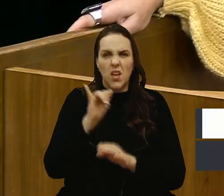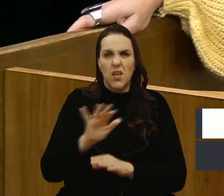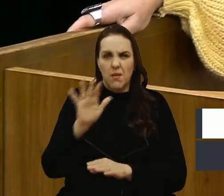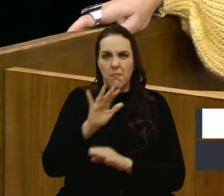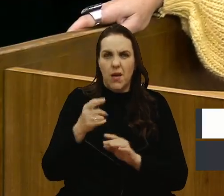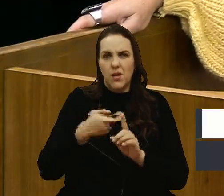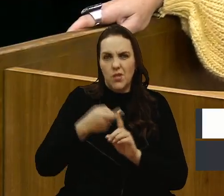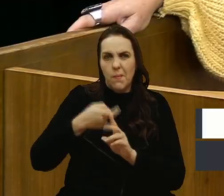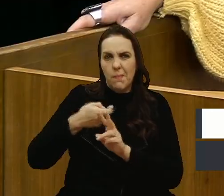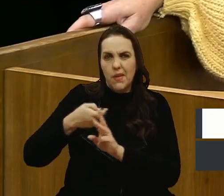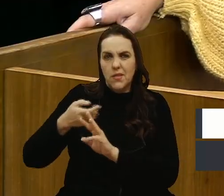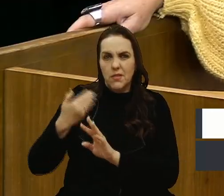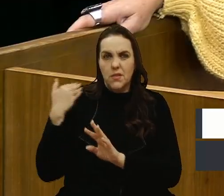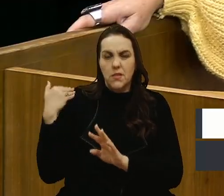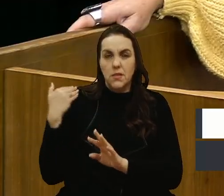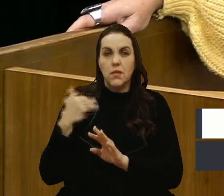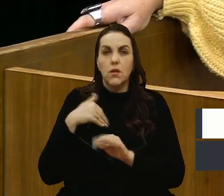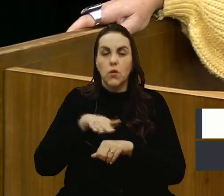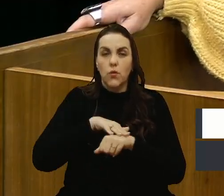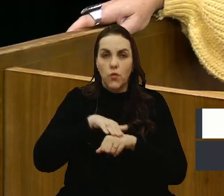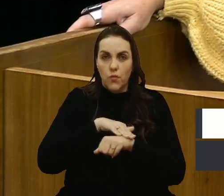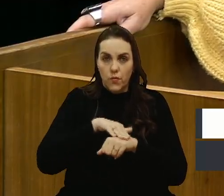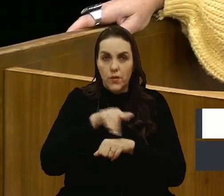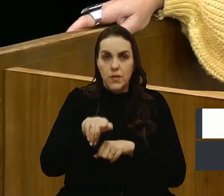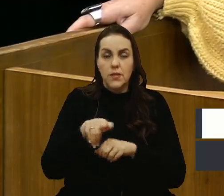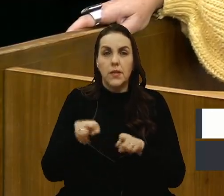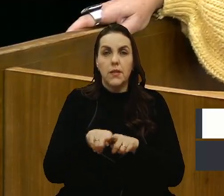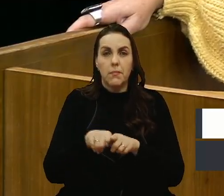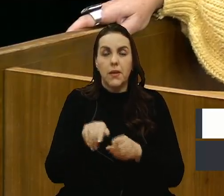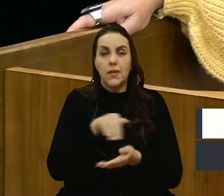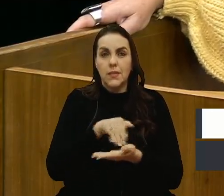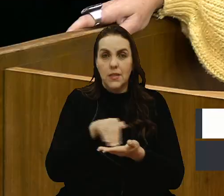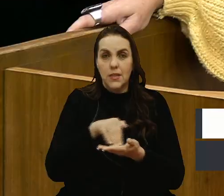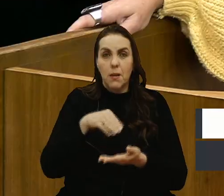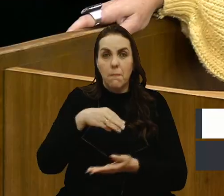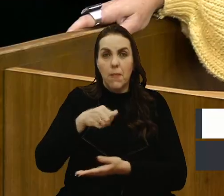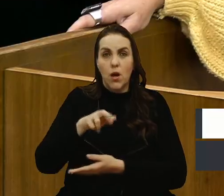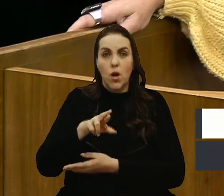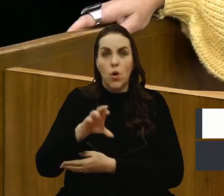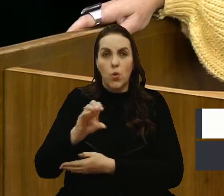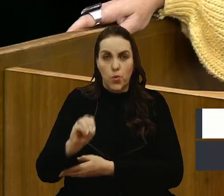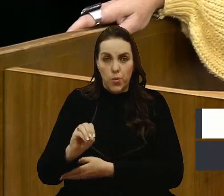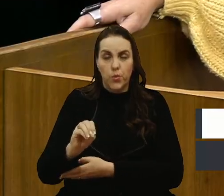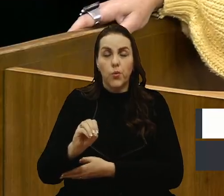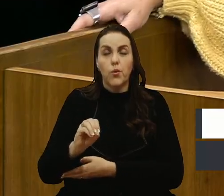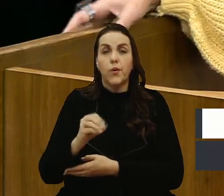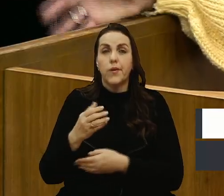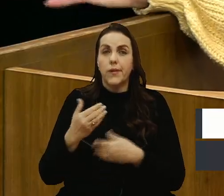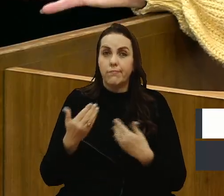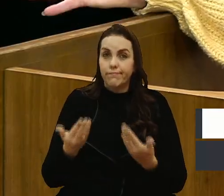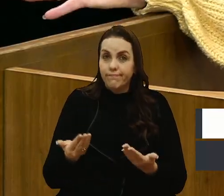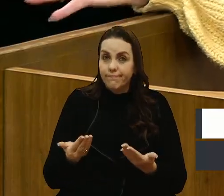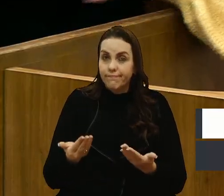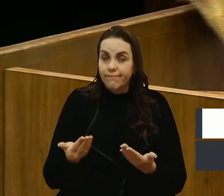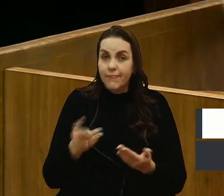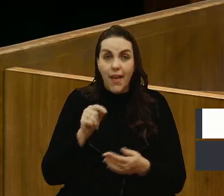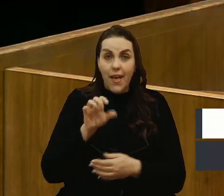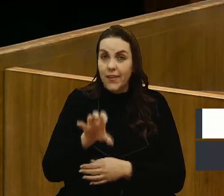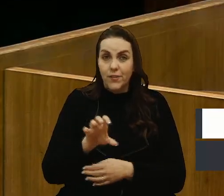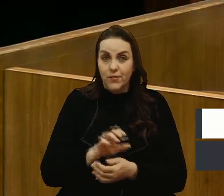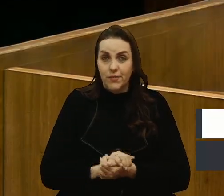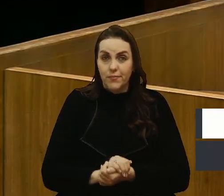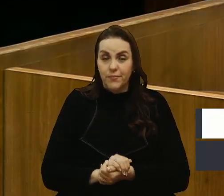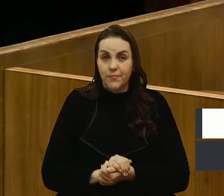meses, eu conversei com o secretário Mauro, da SMASC, e é isso.